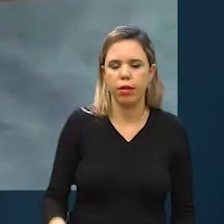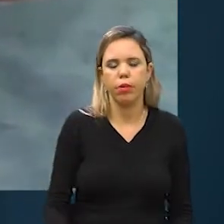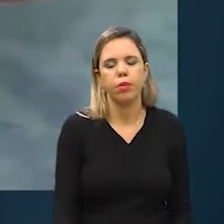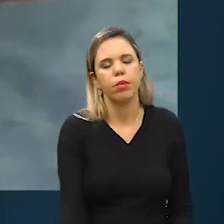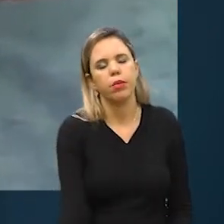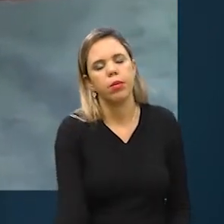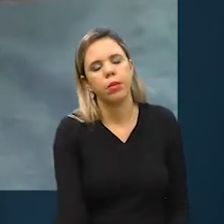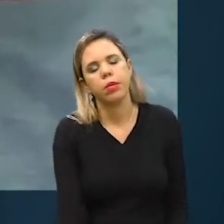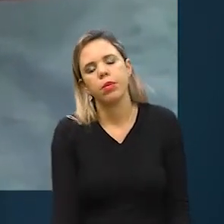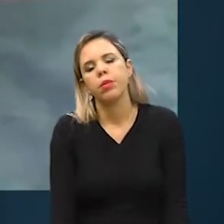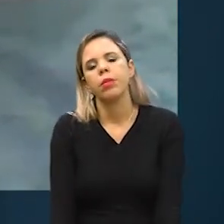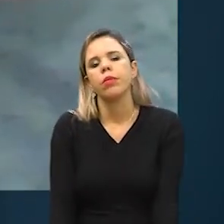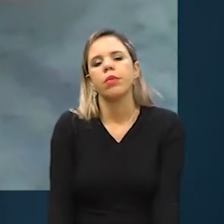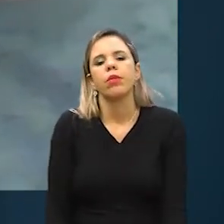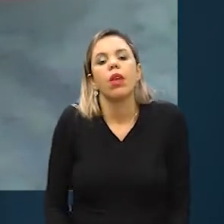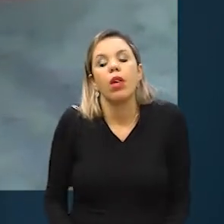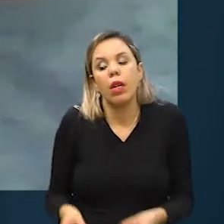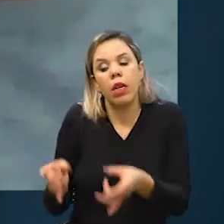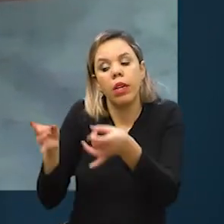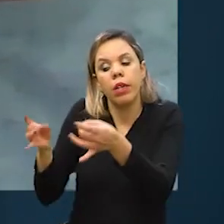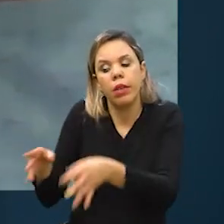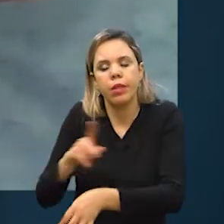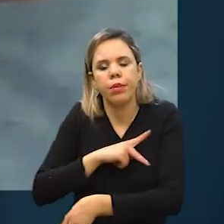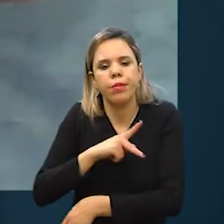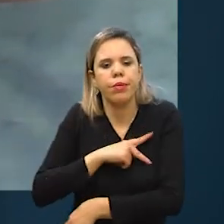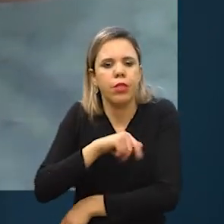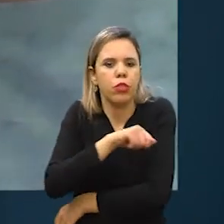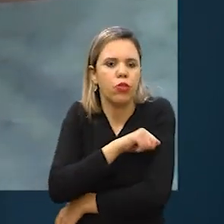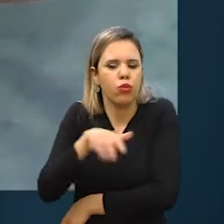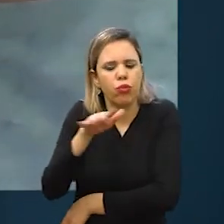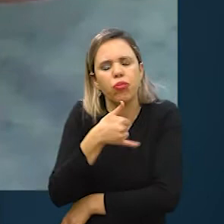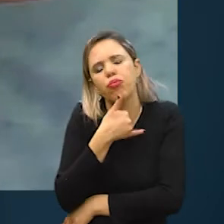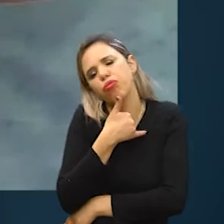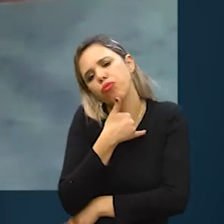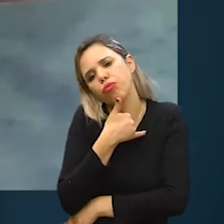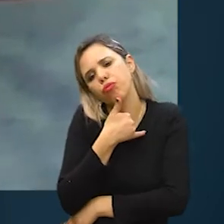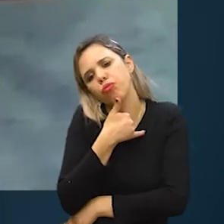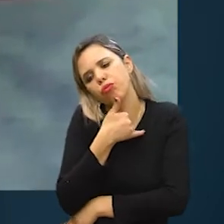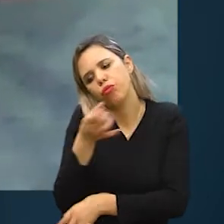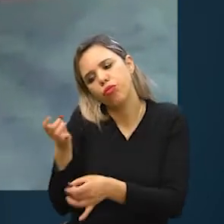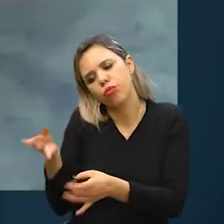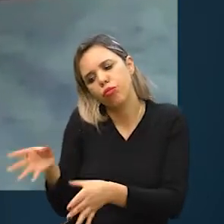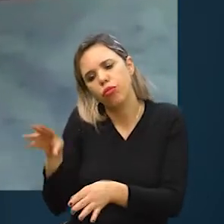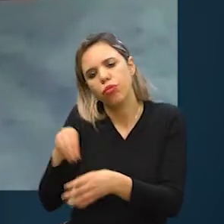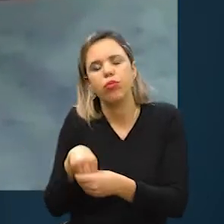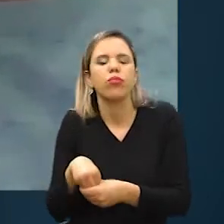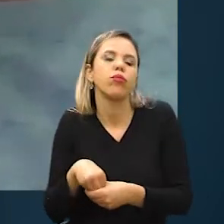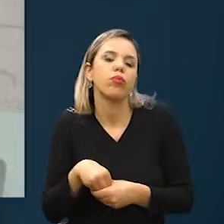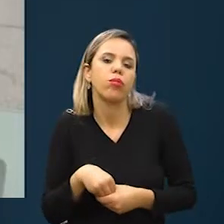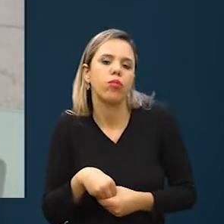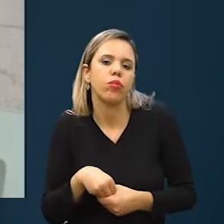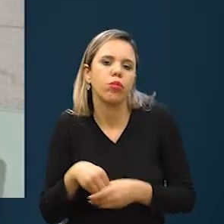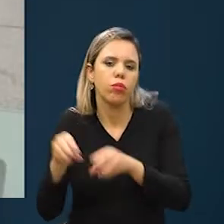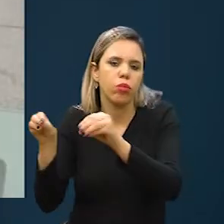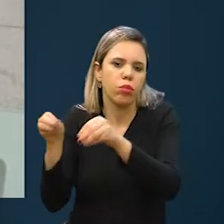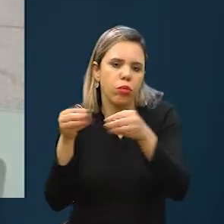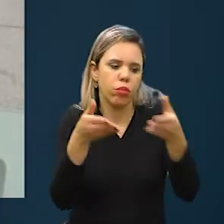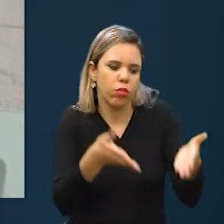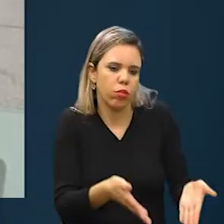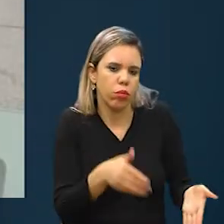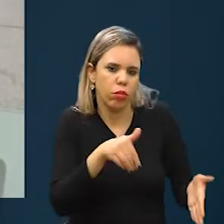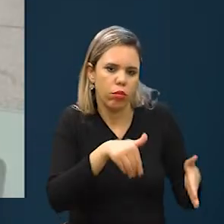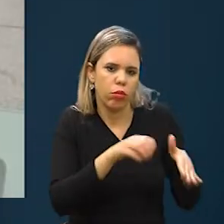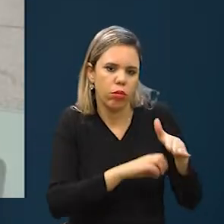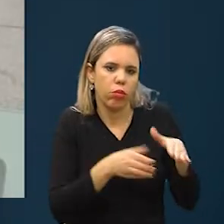Allianz. E ele teve que sair, né? Os alunos ficaram muito tristes quando a Microlins saiu lá de dentro. Aí eu trouxe o